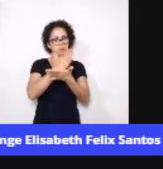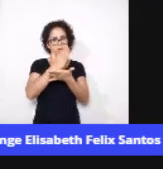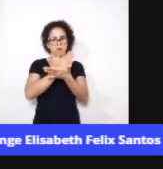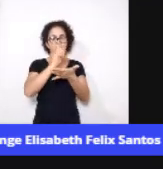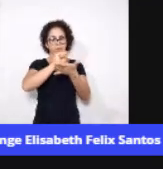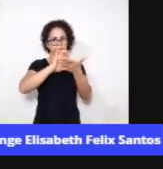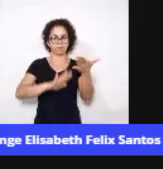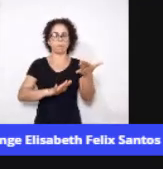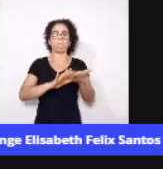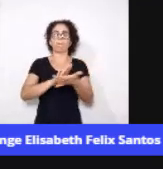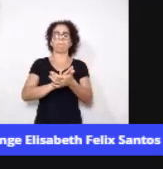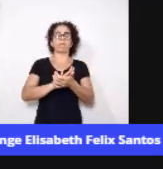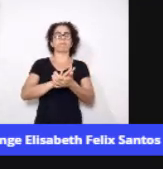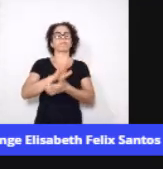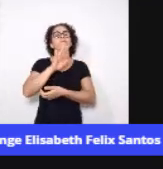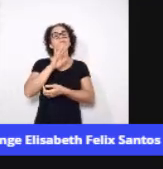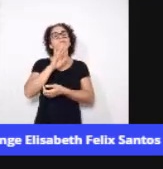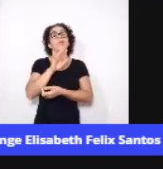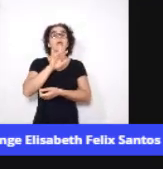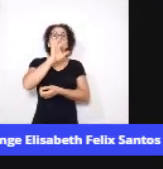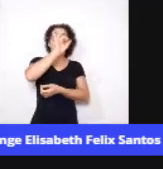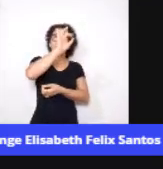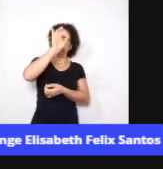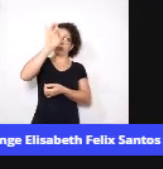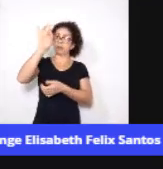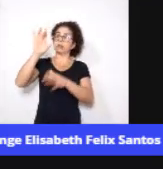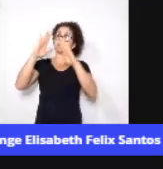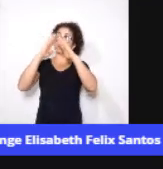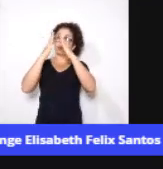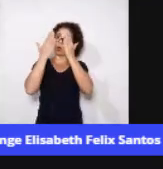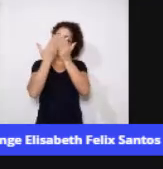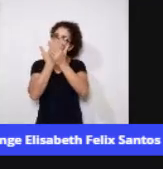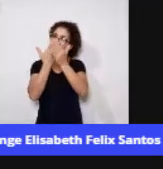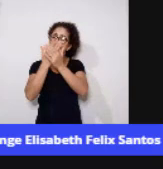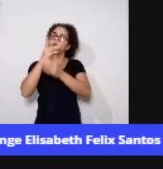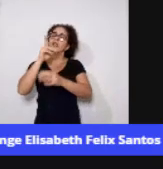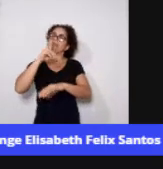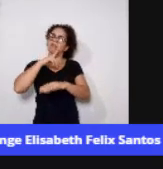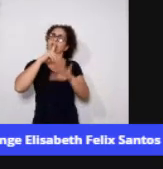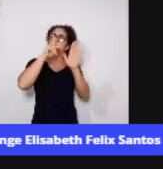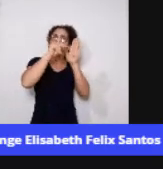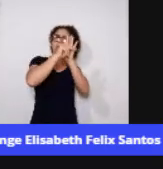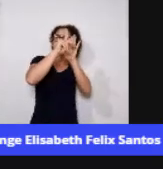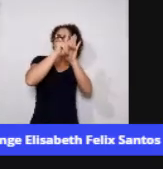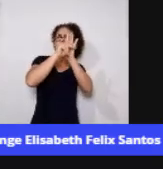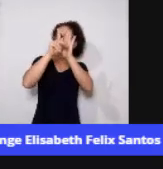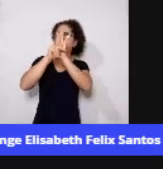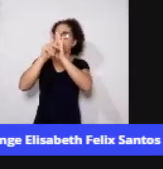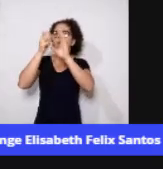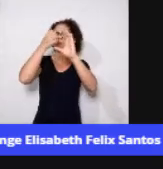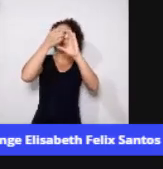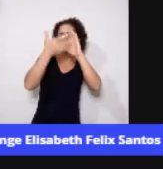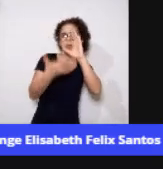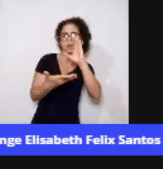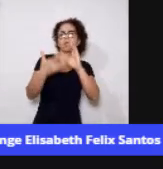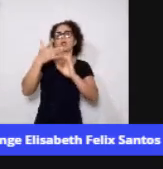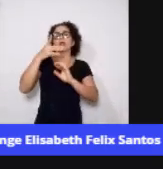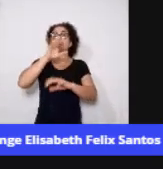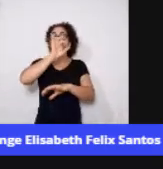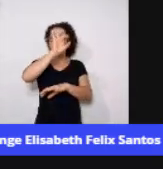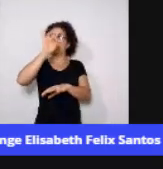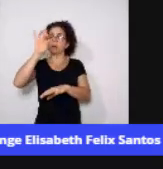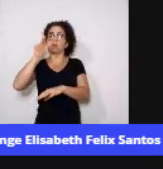Cada escola, né, tem a sua especificidade e cada professor tem a sua criatividade. Então, você